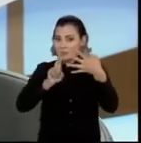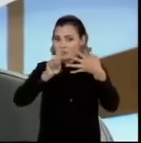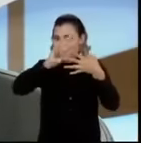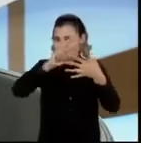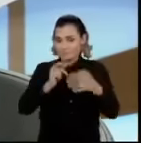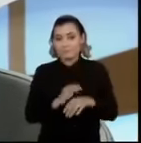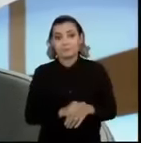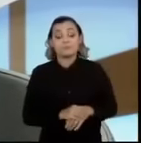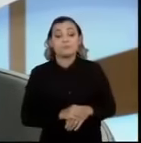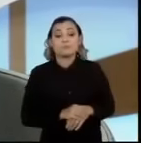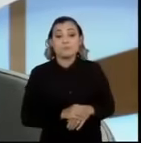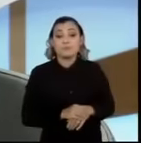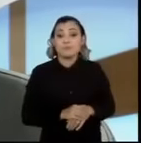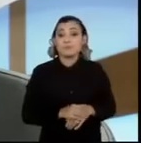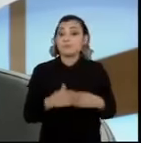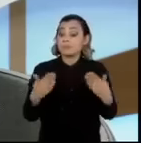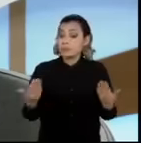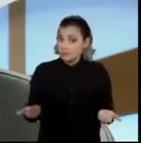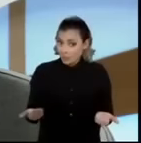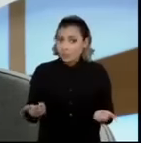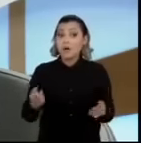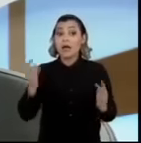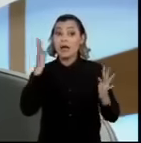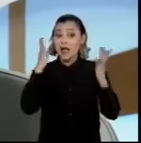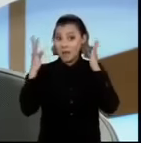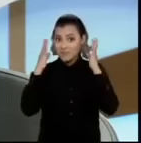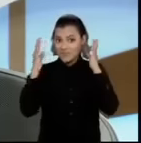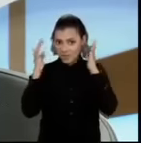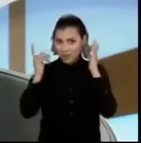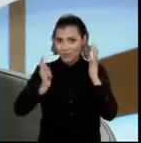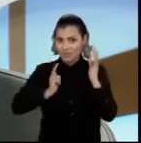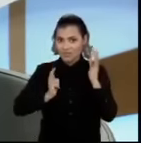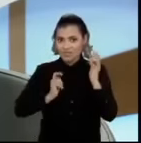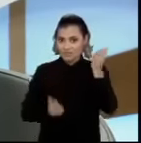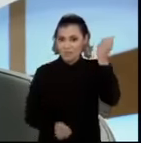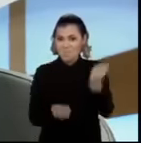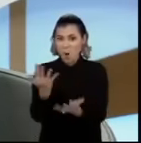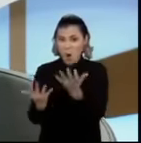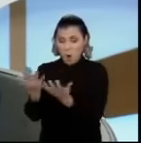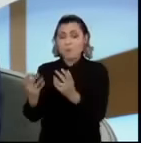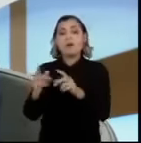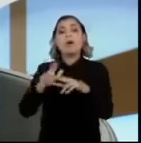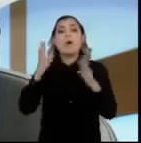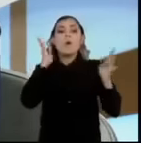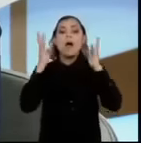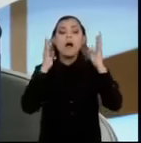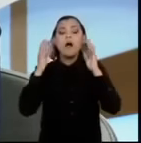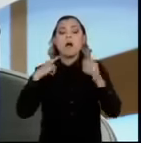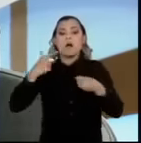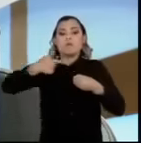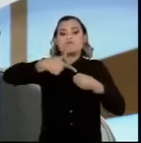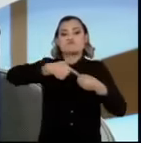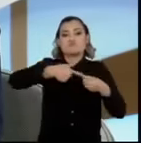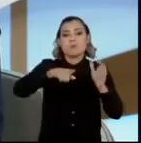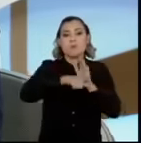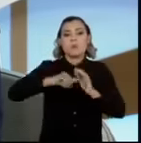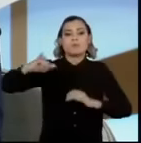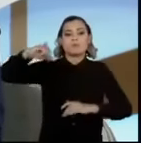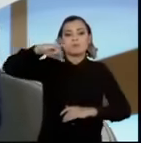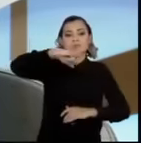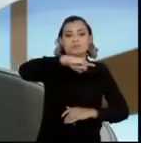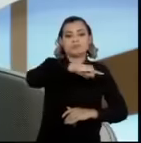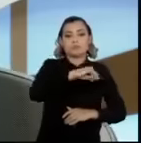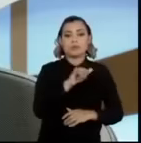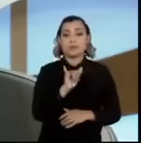Oeste. O caminhão que abastecia o helicóptero, o caminhão que faz o abastecimento do helicóptero do IBAMA,